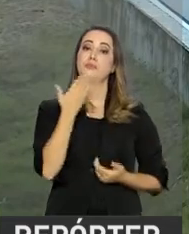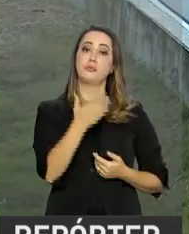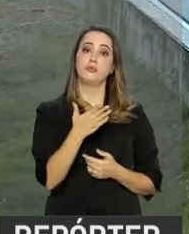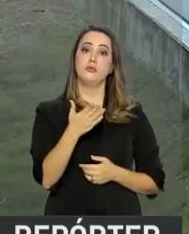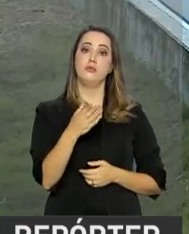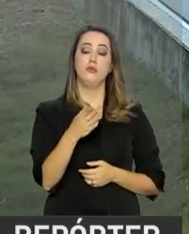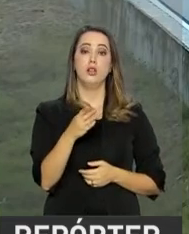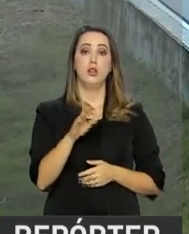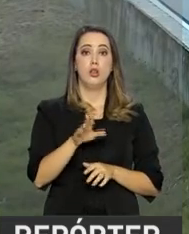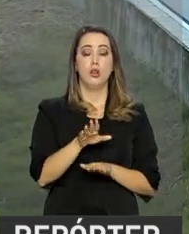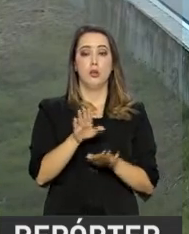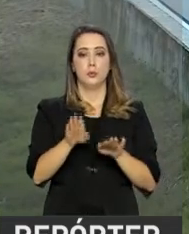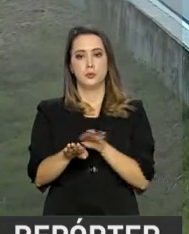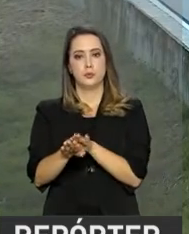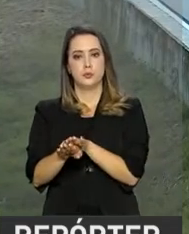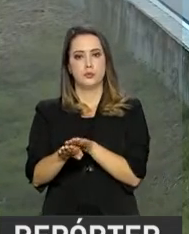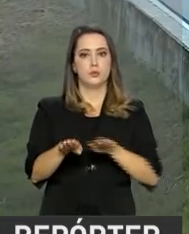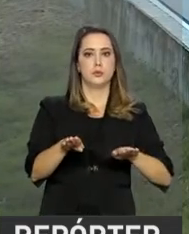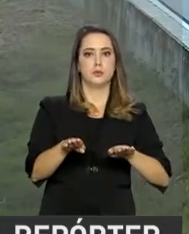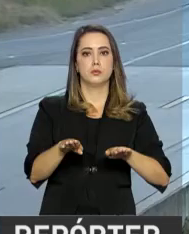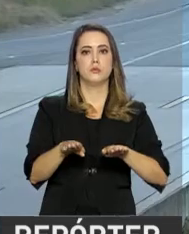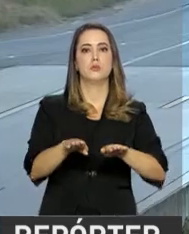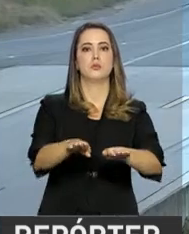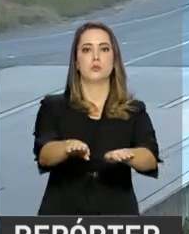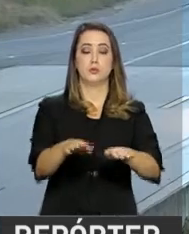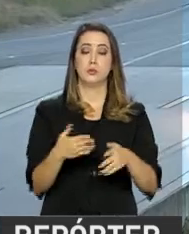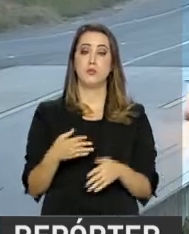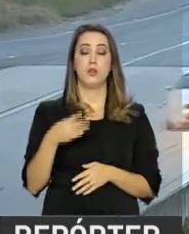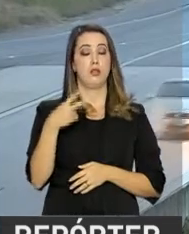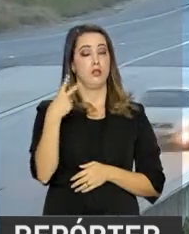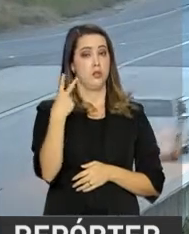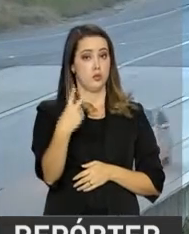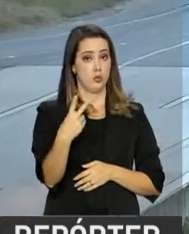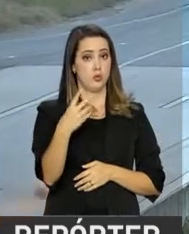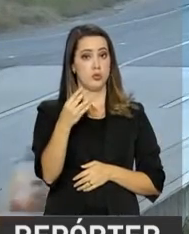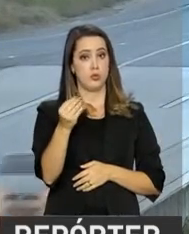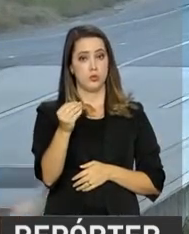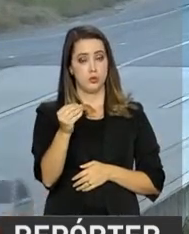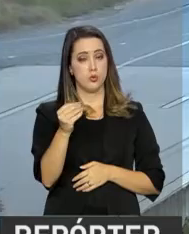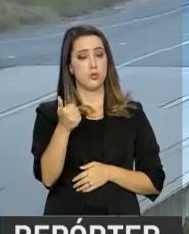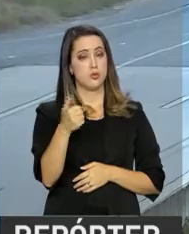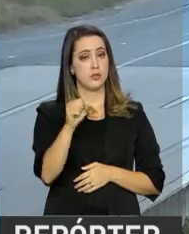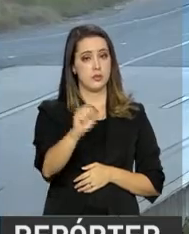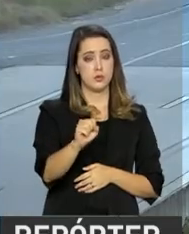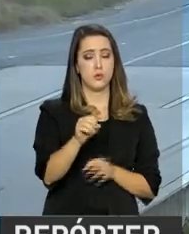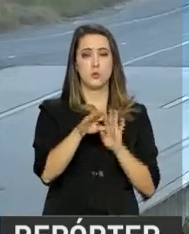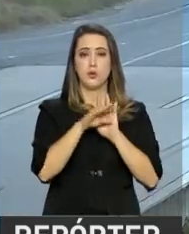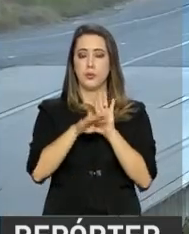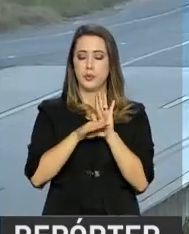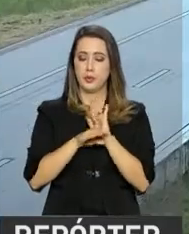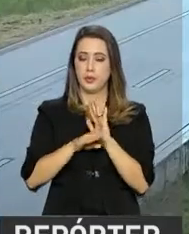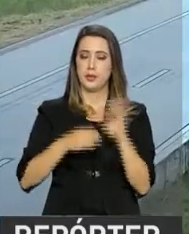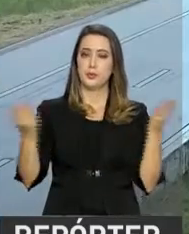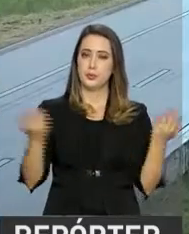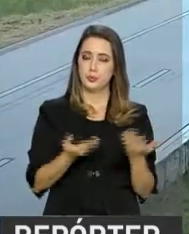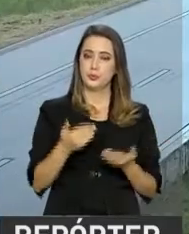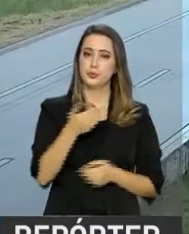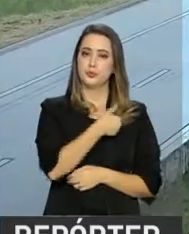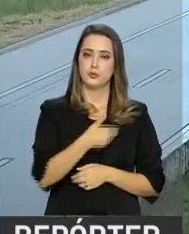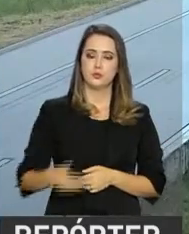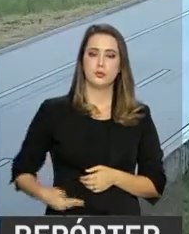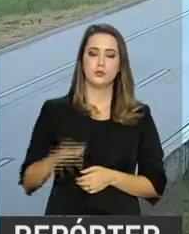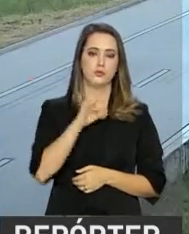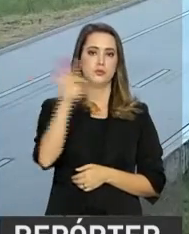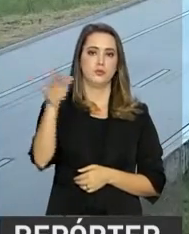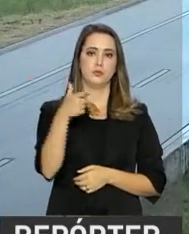está entre os 218 projetos do programa do governo federal agora é avançar no estado lançado em